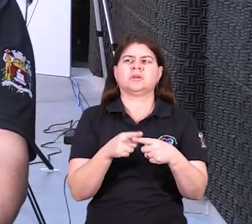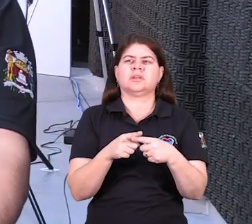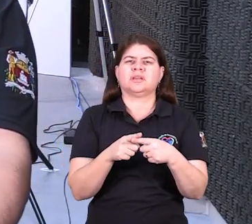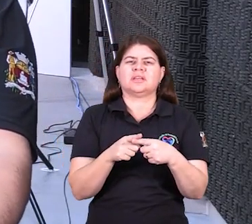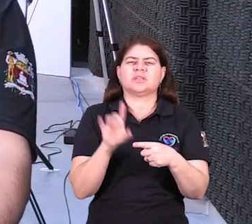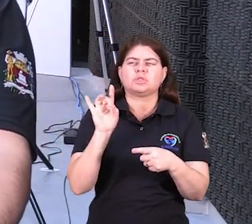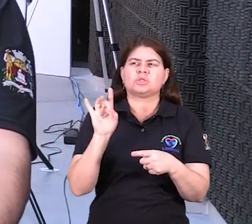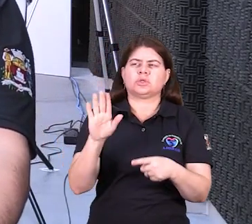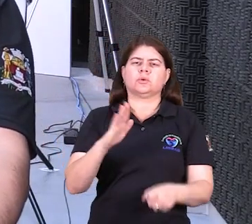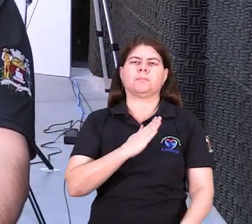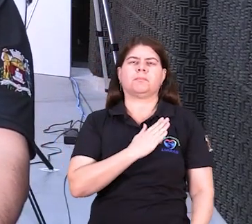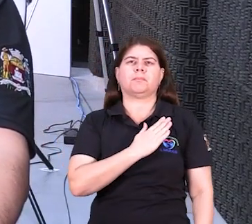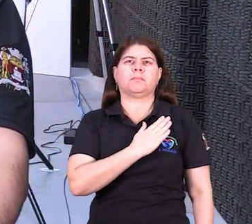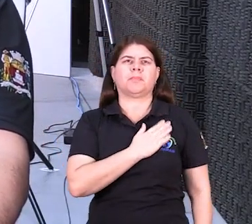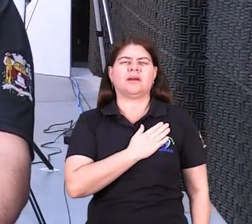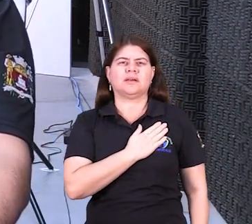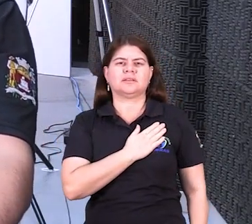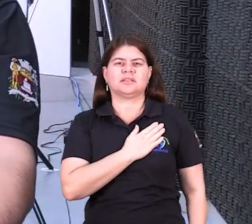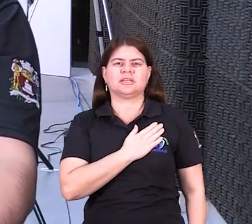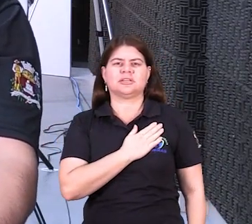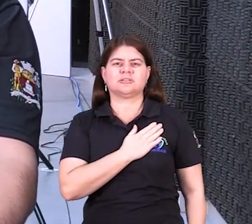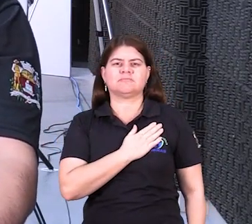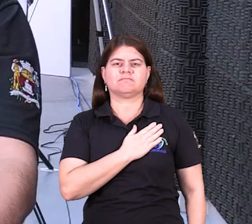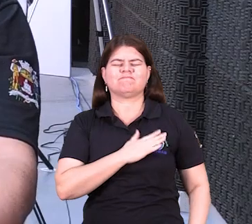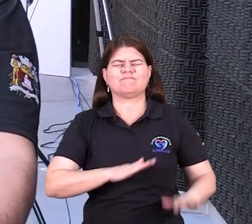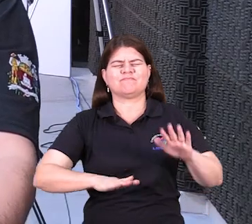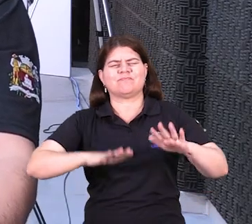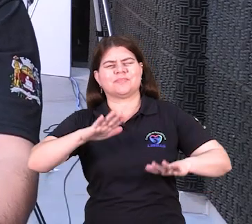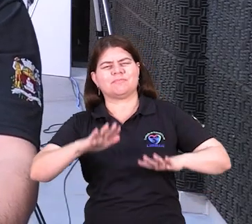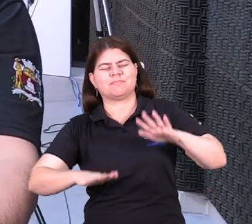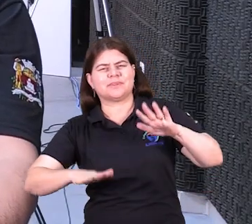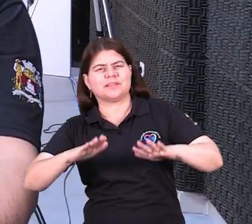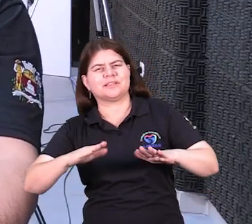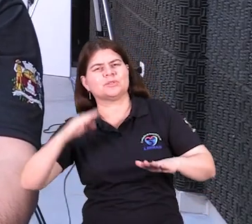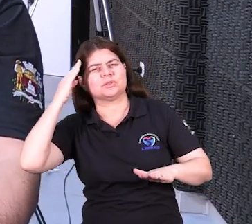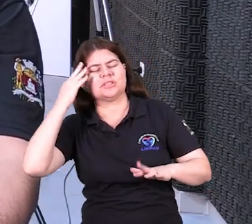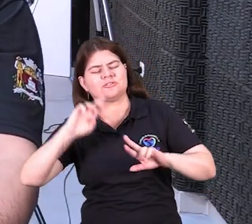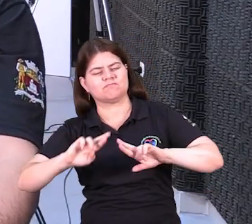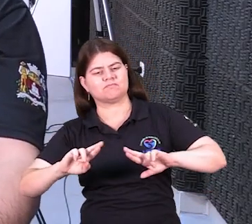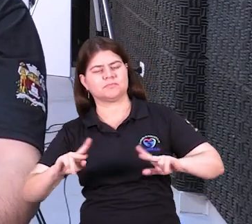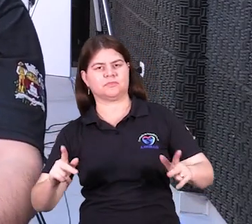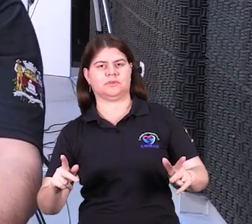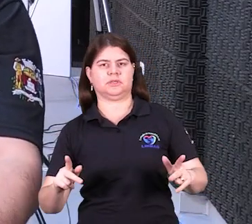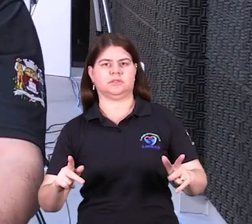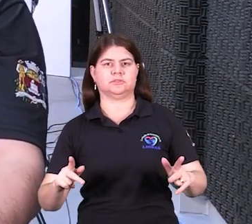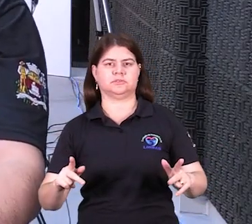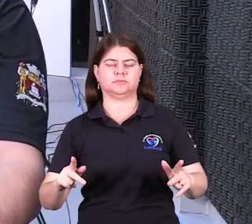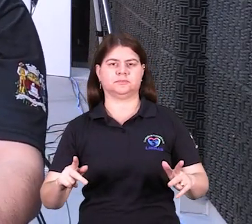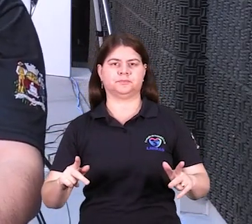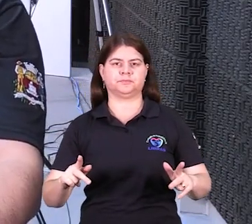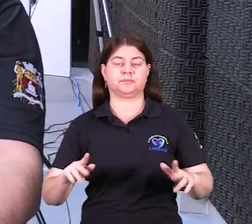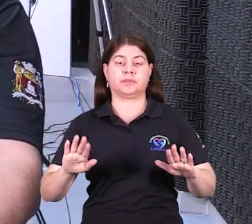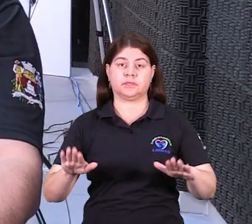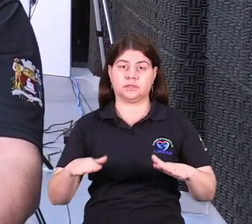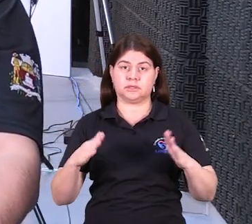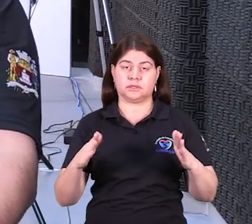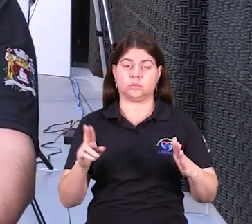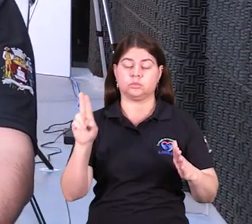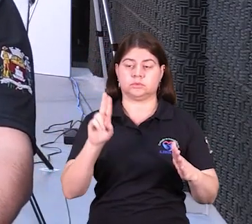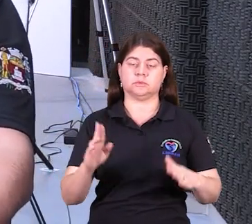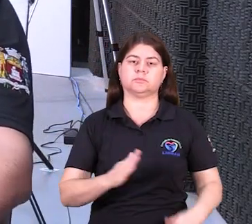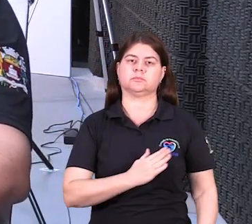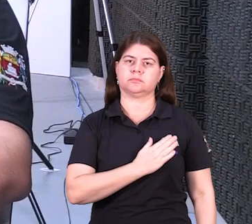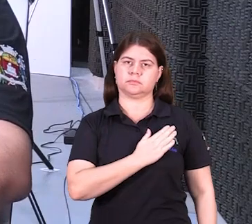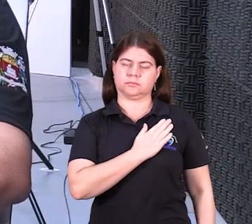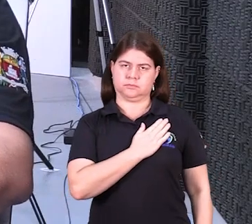porque somente o sinal de pátria, a depender de como ele for feito, ele pode dar outros significados na língua de sinais. Então